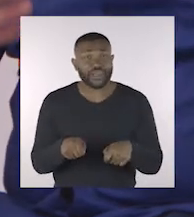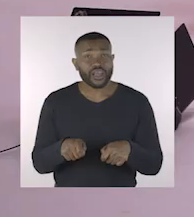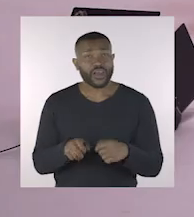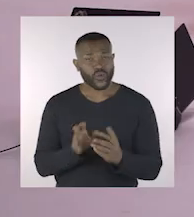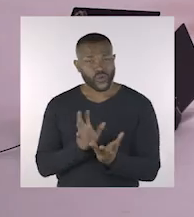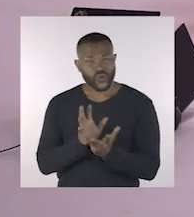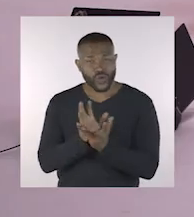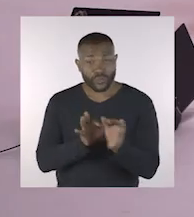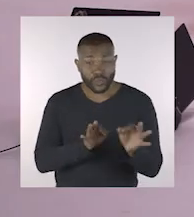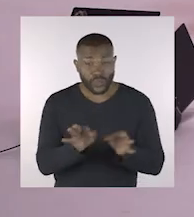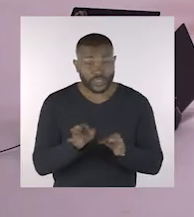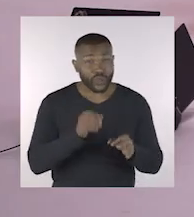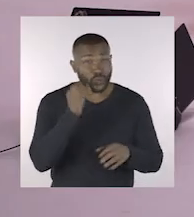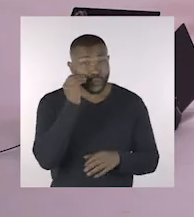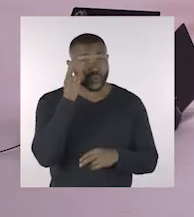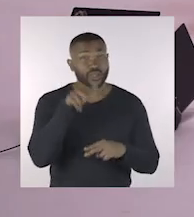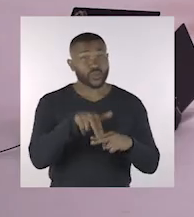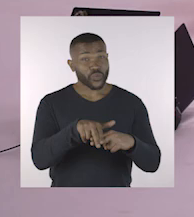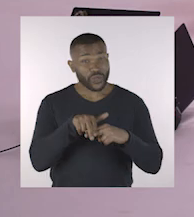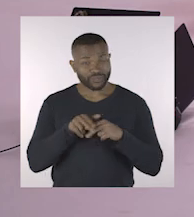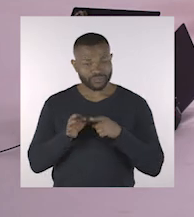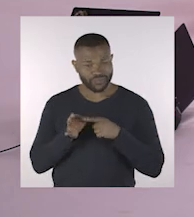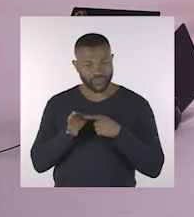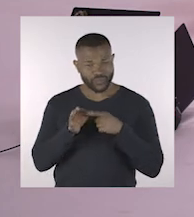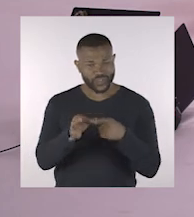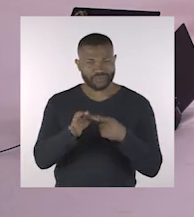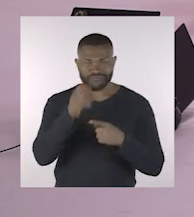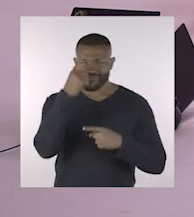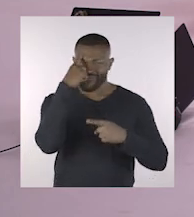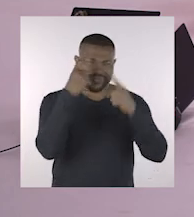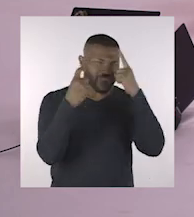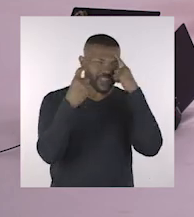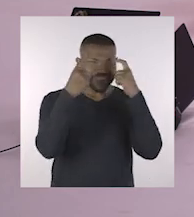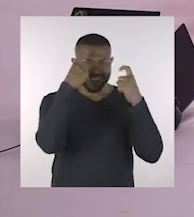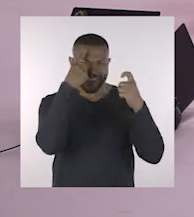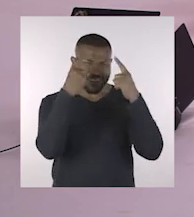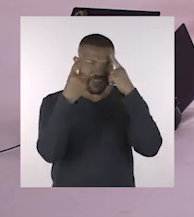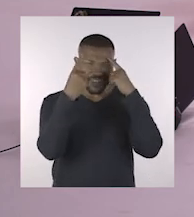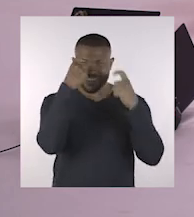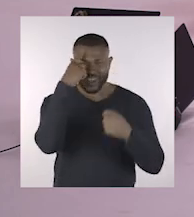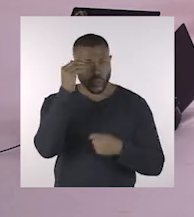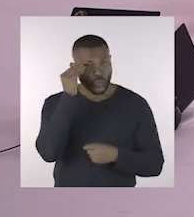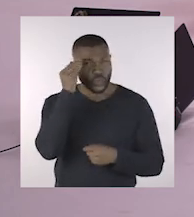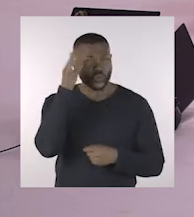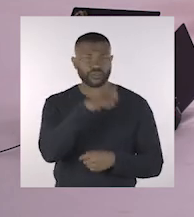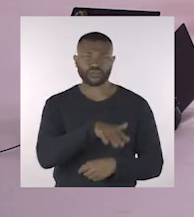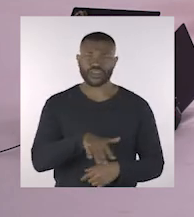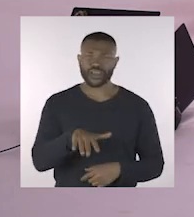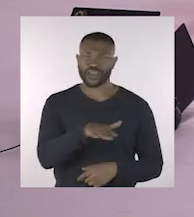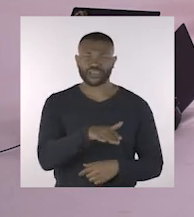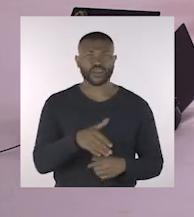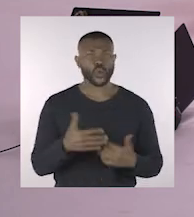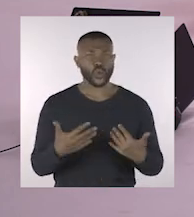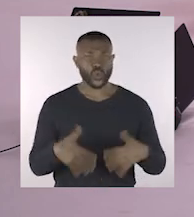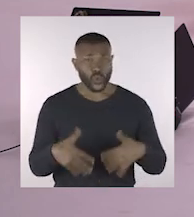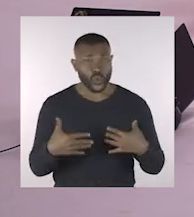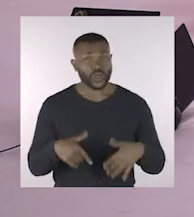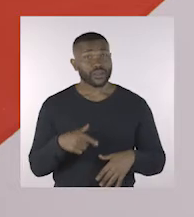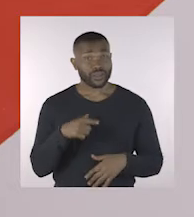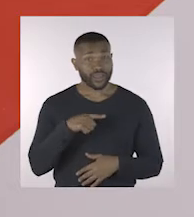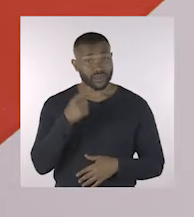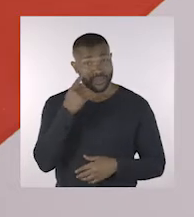isso é possível você fazer uma frente de produção cultural a partir da Periferia porque a criação cultural em várias áreas é